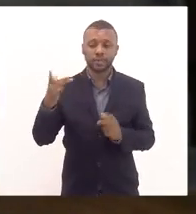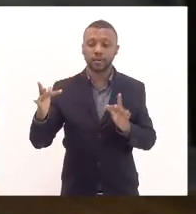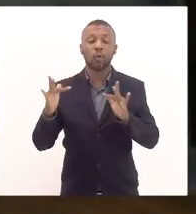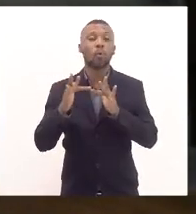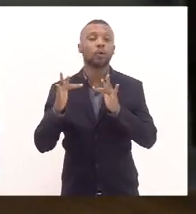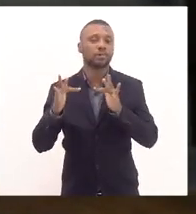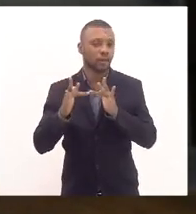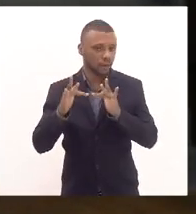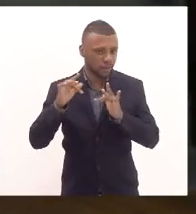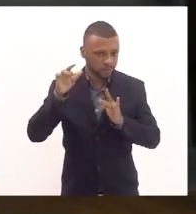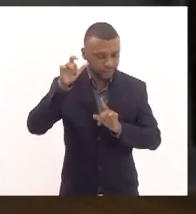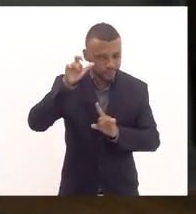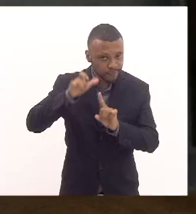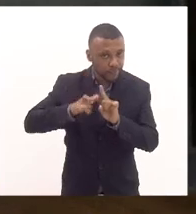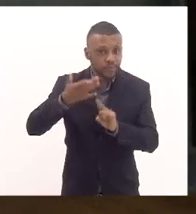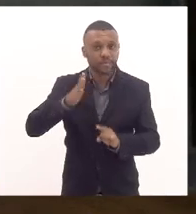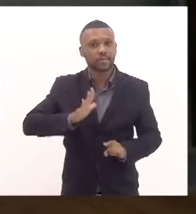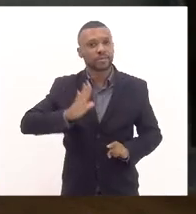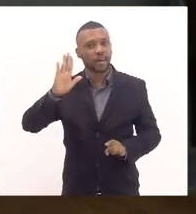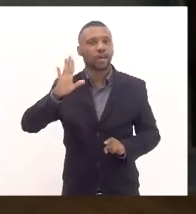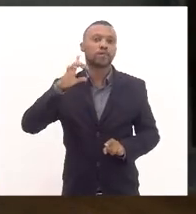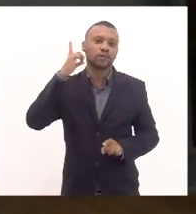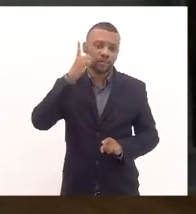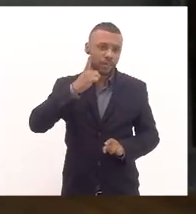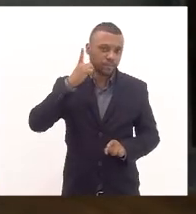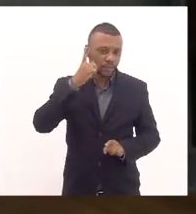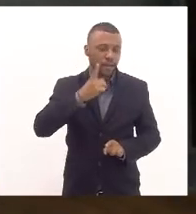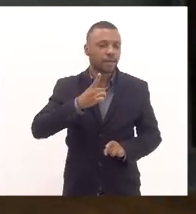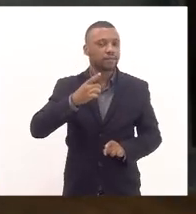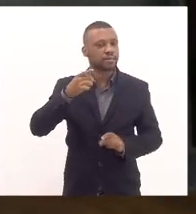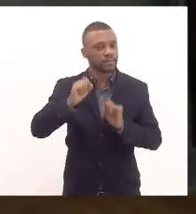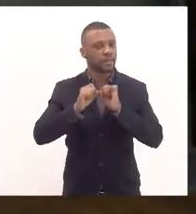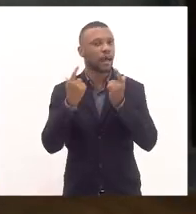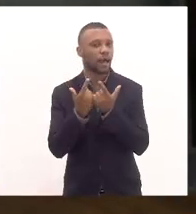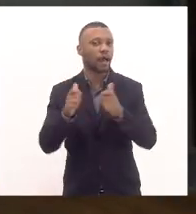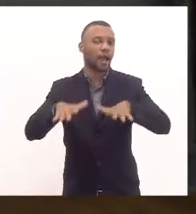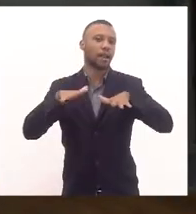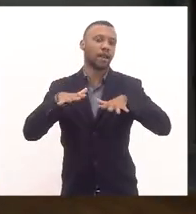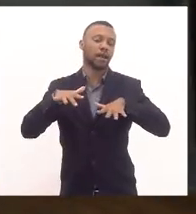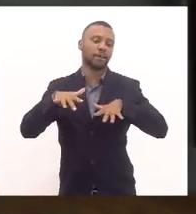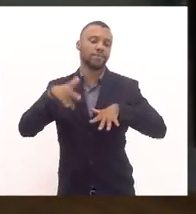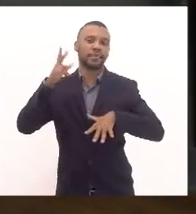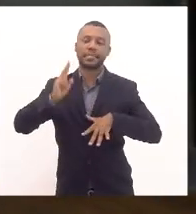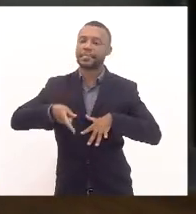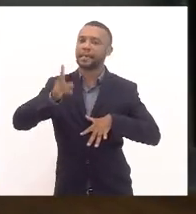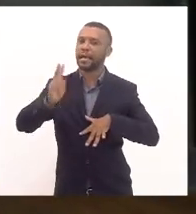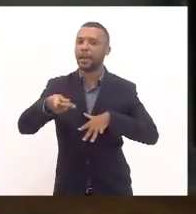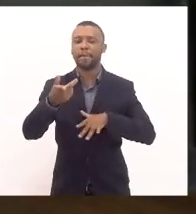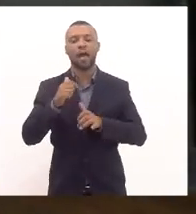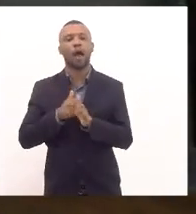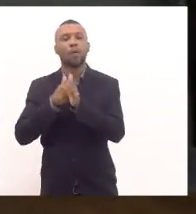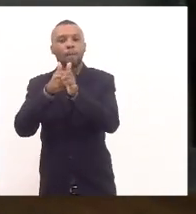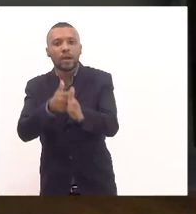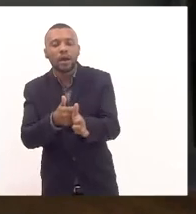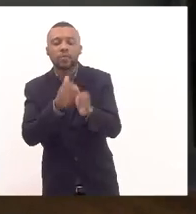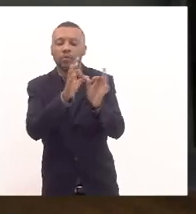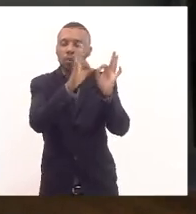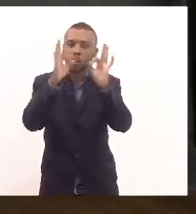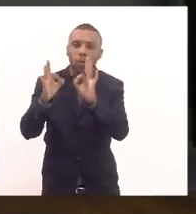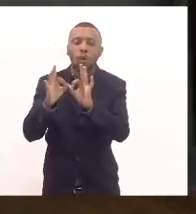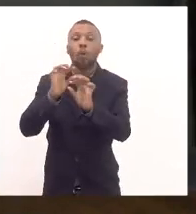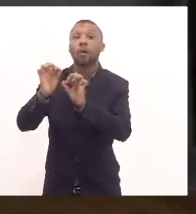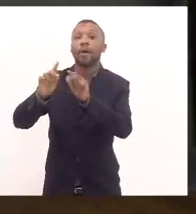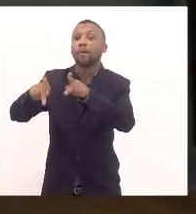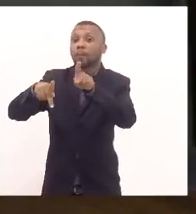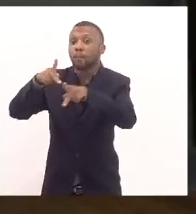candidato com os deputados dessa casa que vai estar sempre acompanhando as necessidades da população